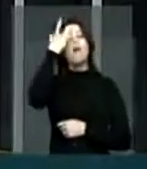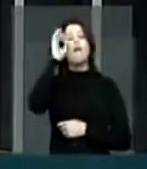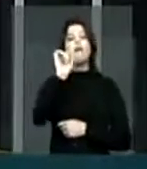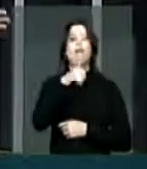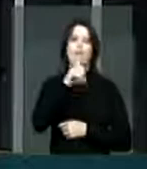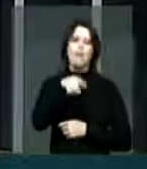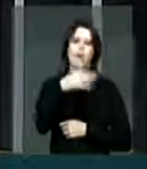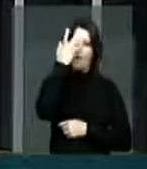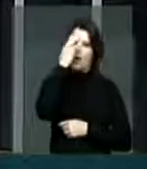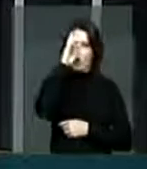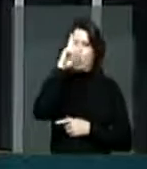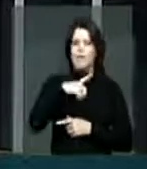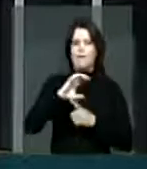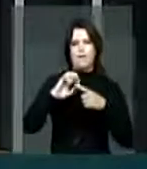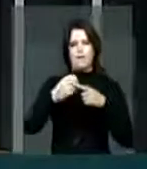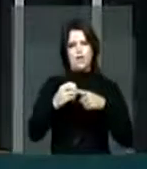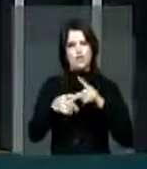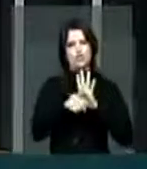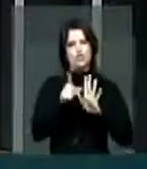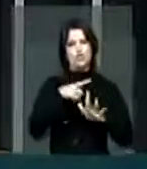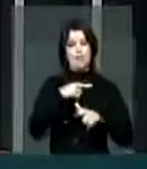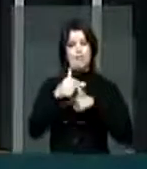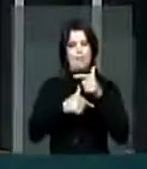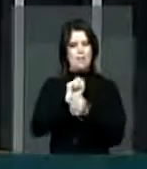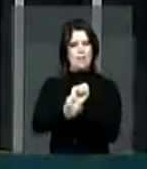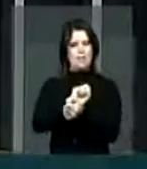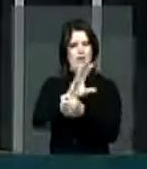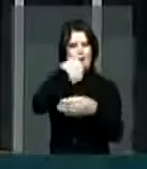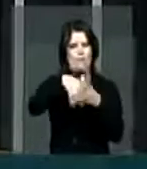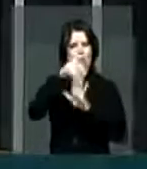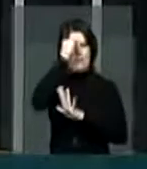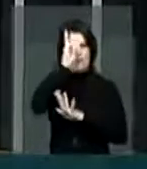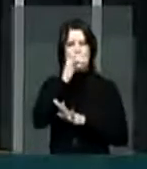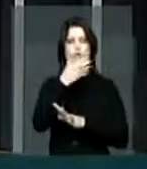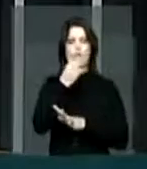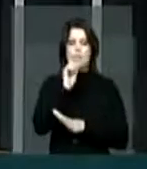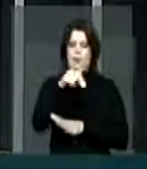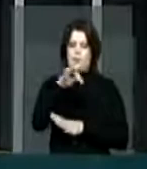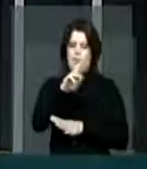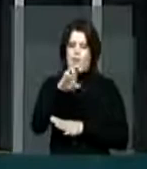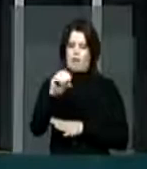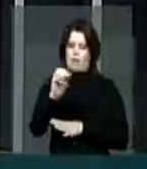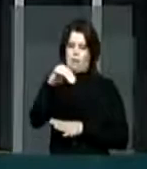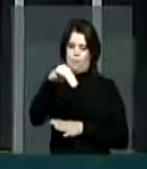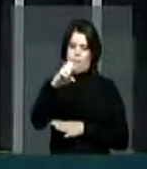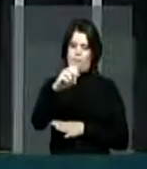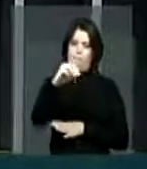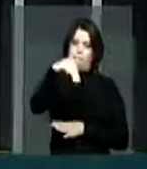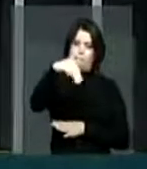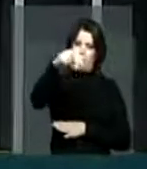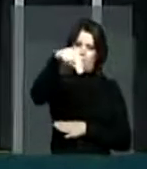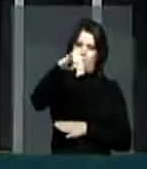de produtores de feijão que tinham como mandantes o senhor Antero Mânica e o senhor Norberto Mânica,